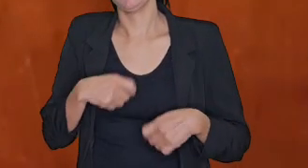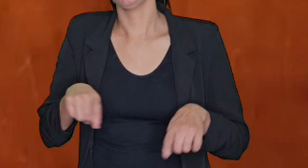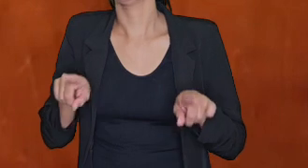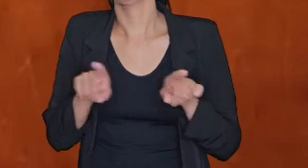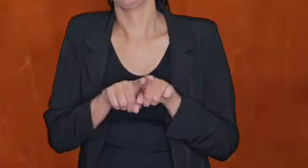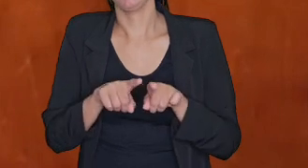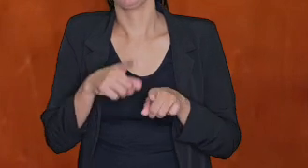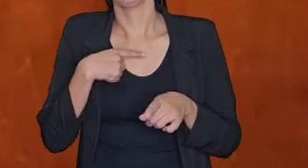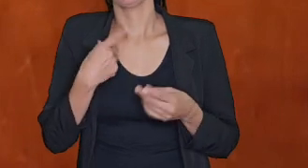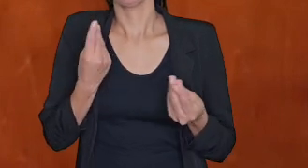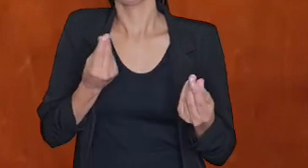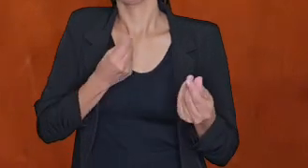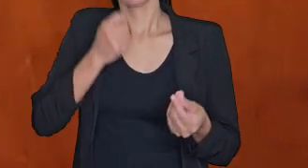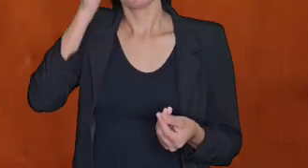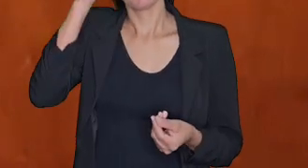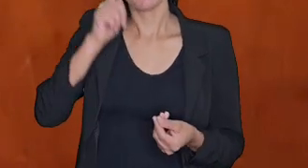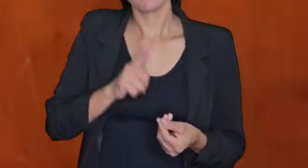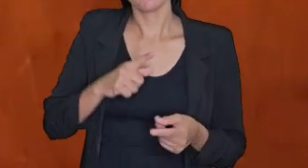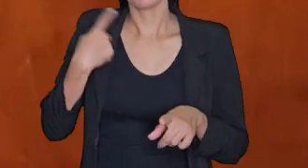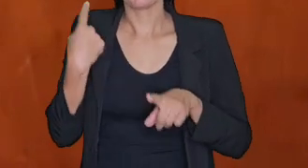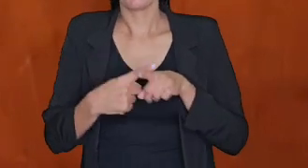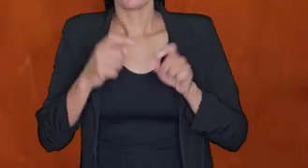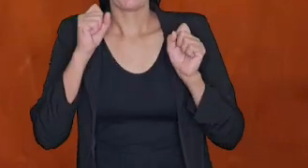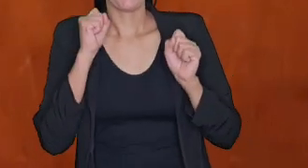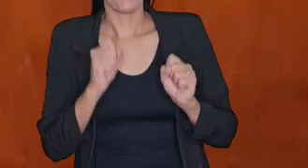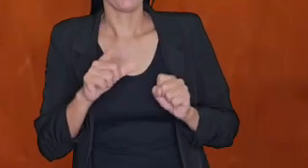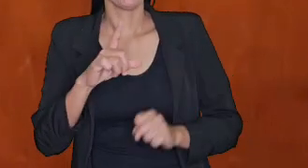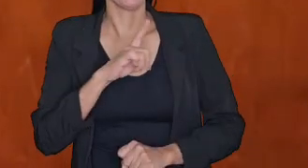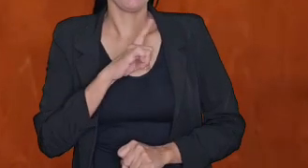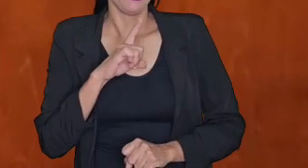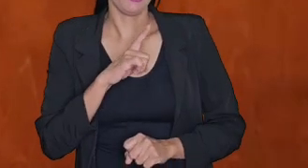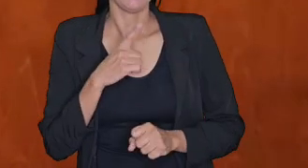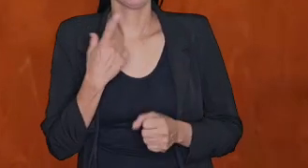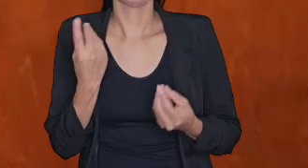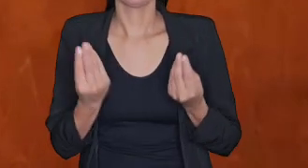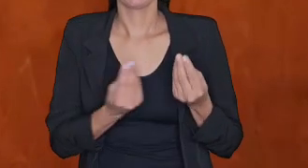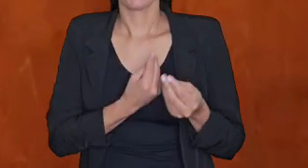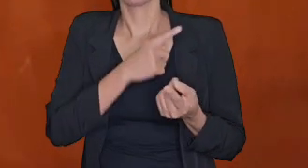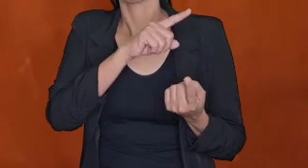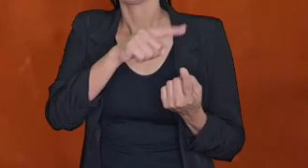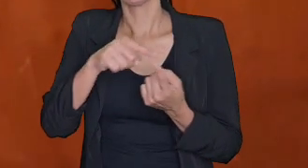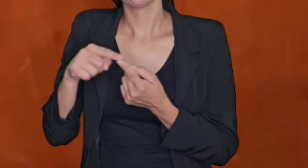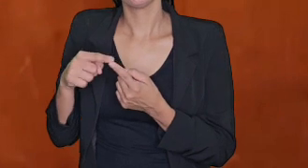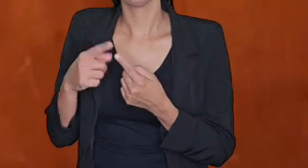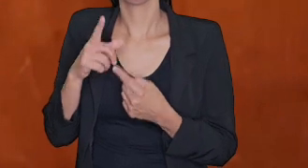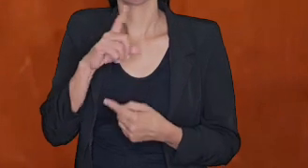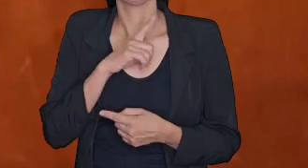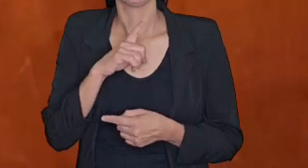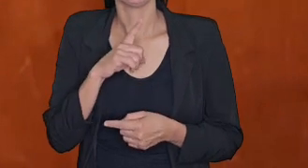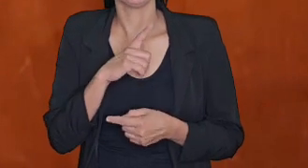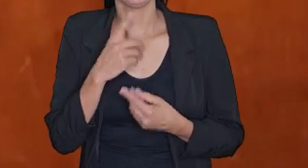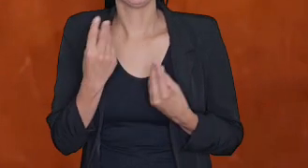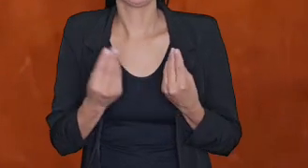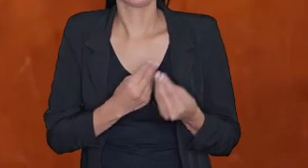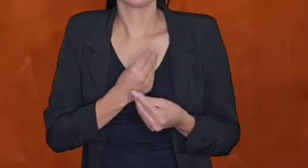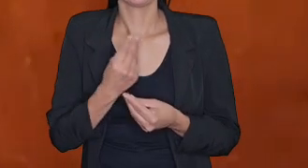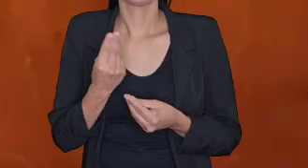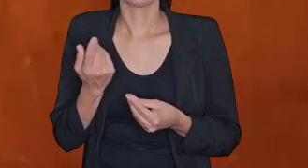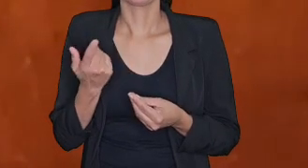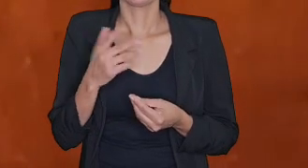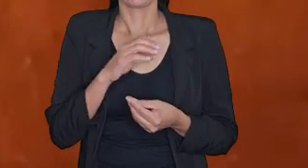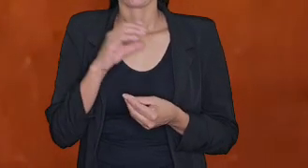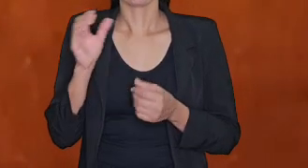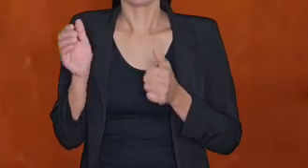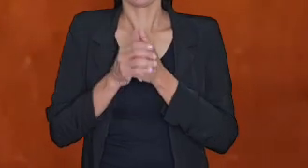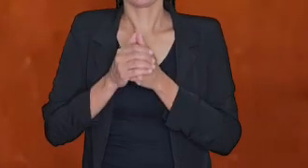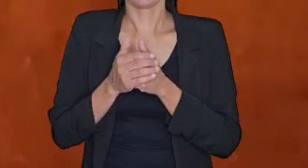ajudar no extrajudicial, eu preciso também ter sagacidade, porque pode haver algum